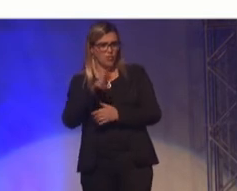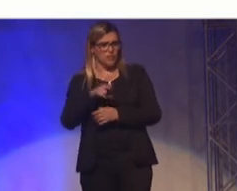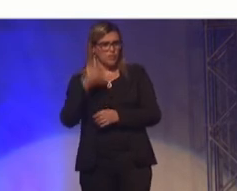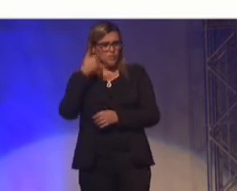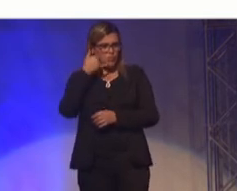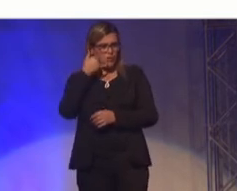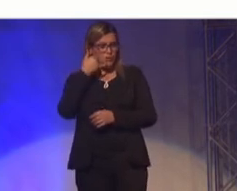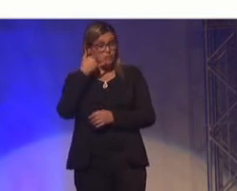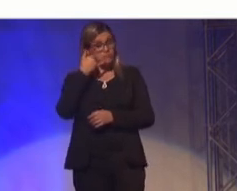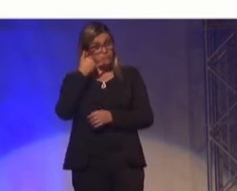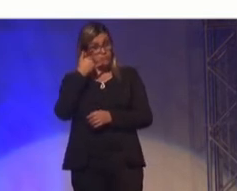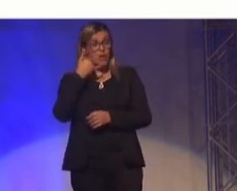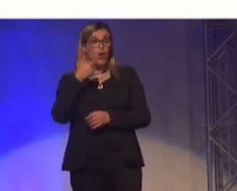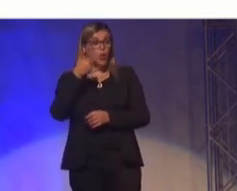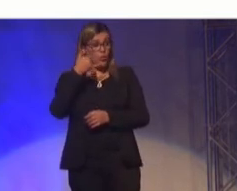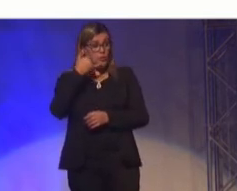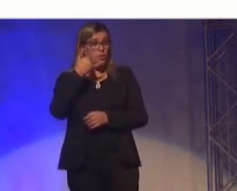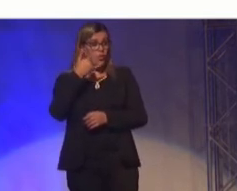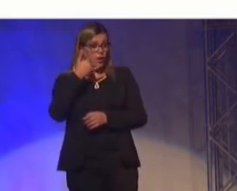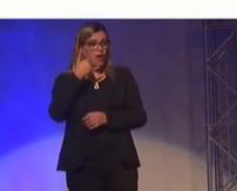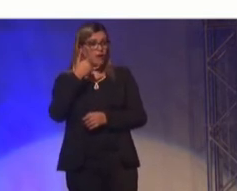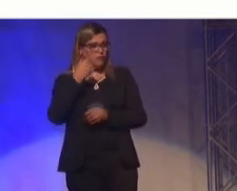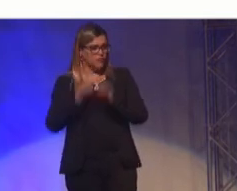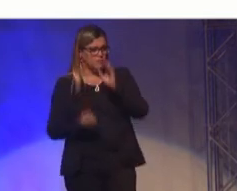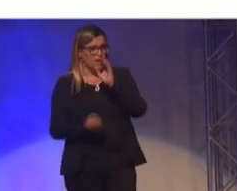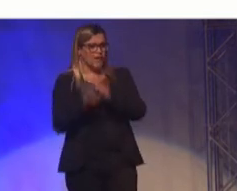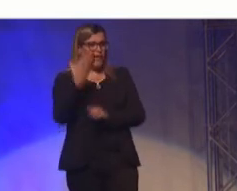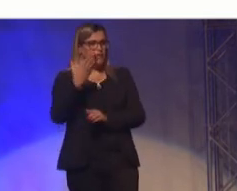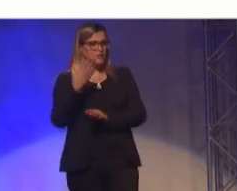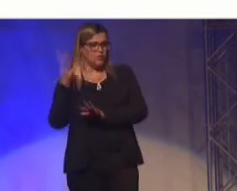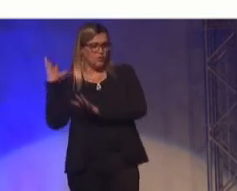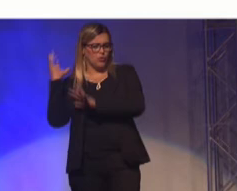Não, o celular foi certamente a maior invenção aí